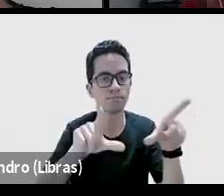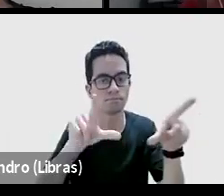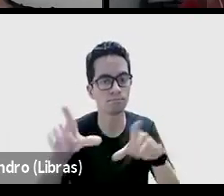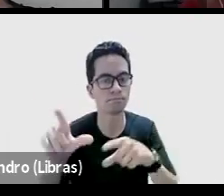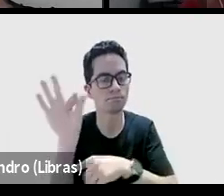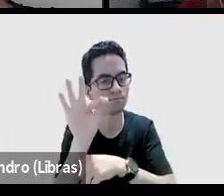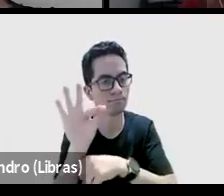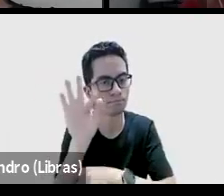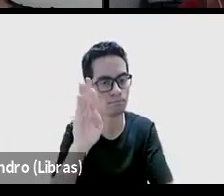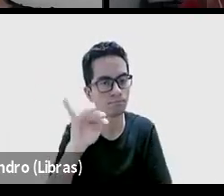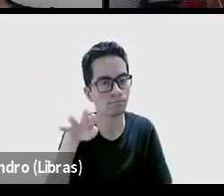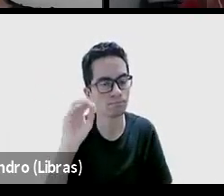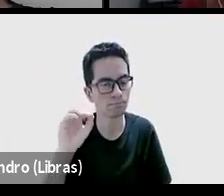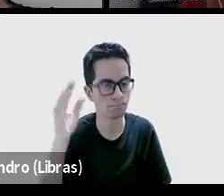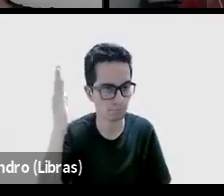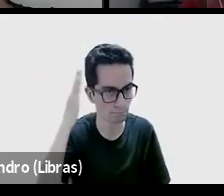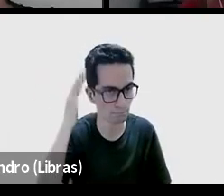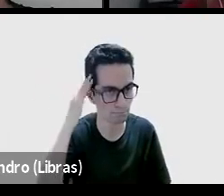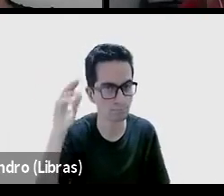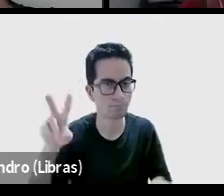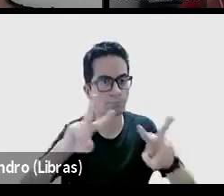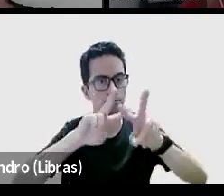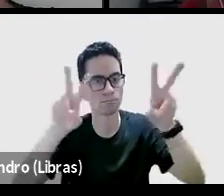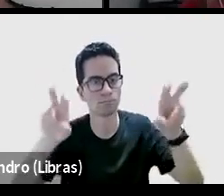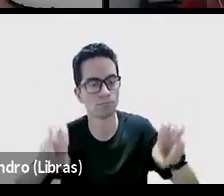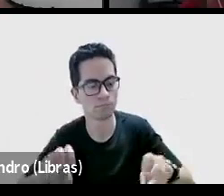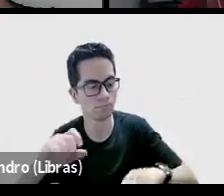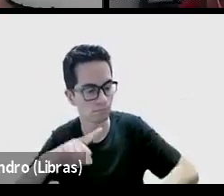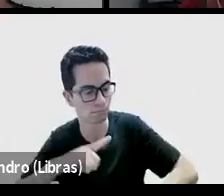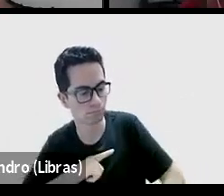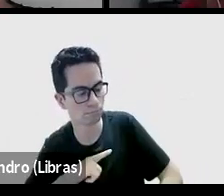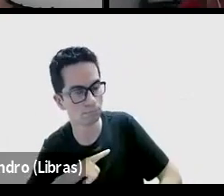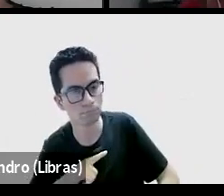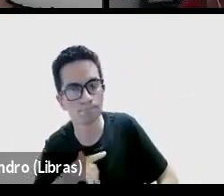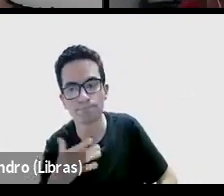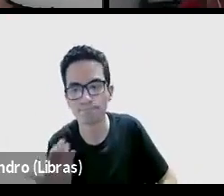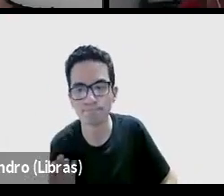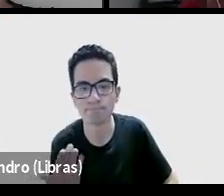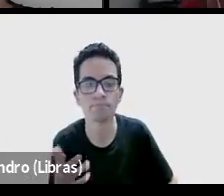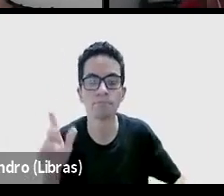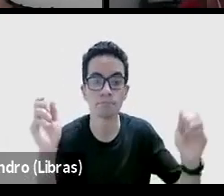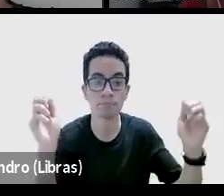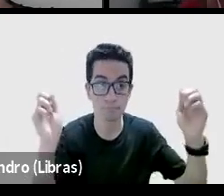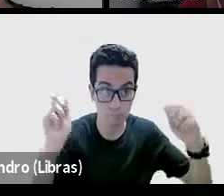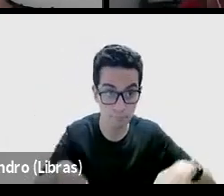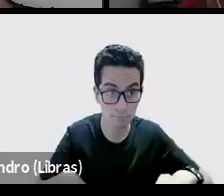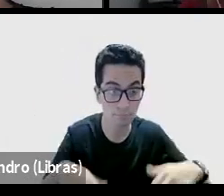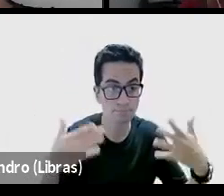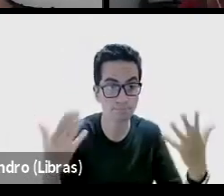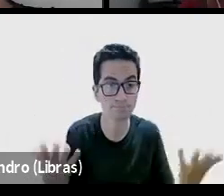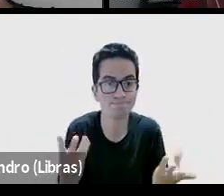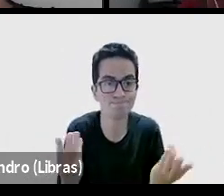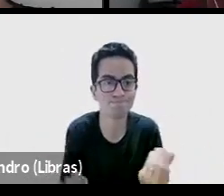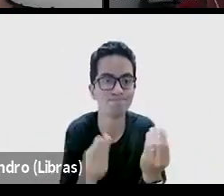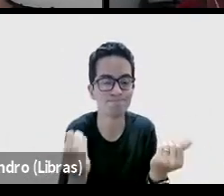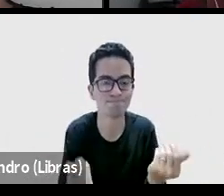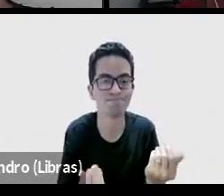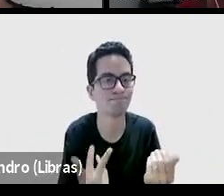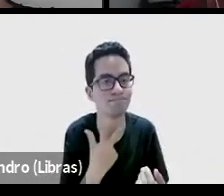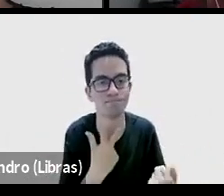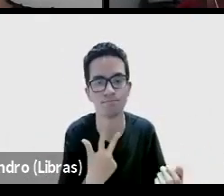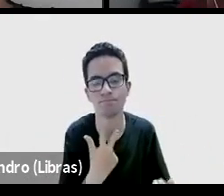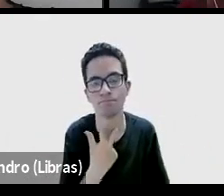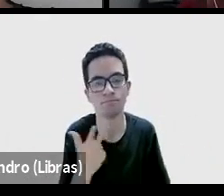discussão que nenhum conceito, nenhuma teoria poderia, né, enfim, de alguma forma,